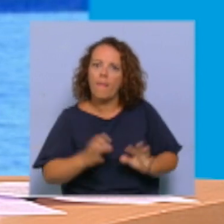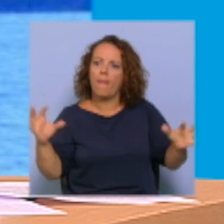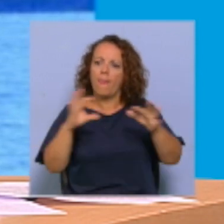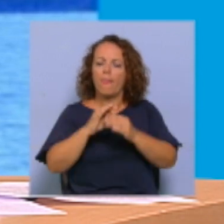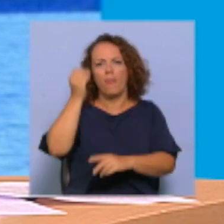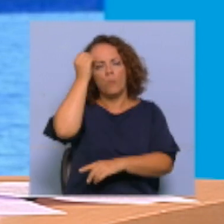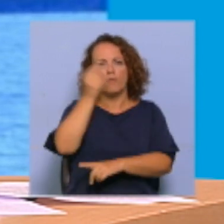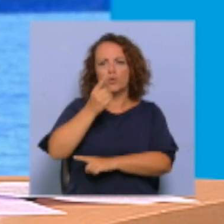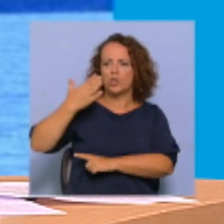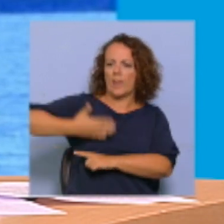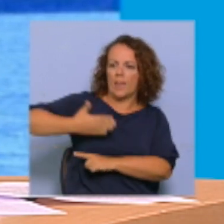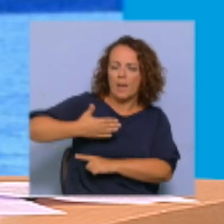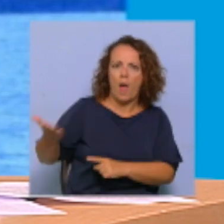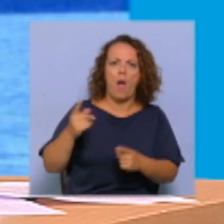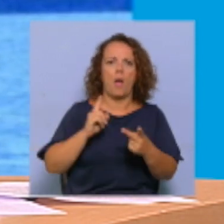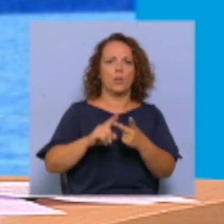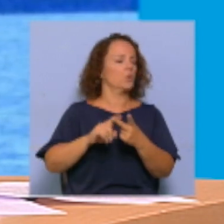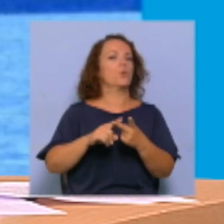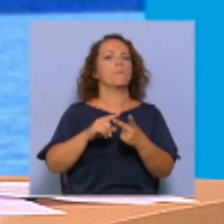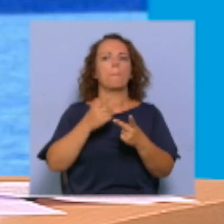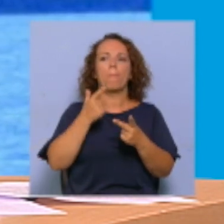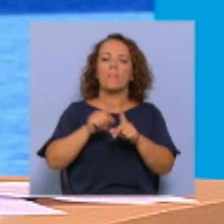direito, apela-se à